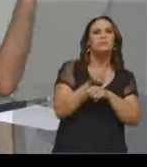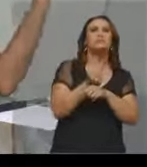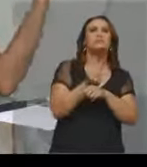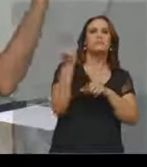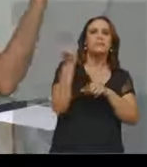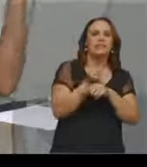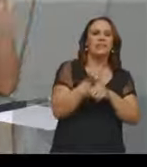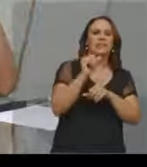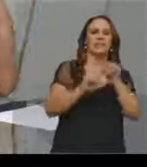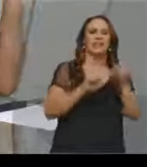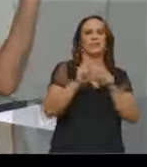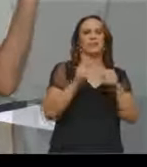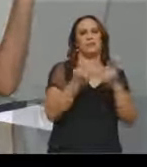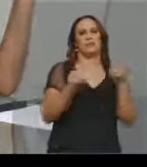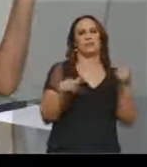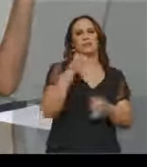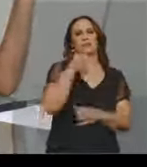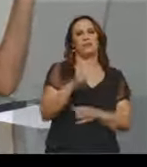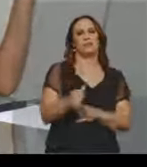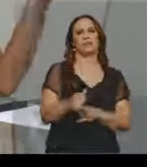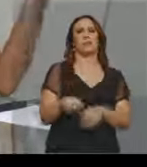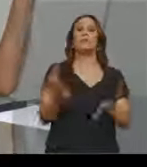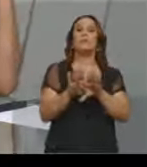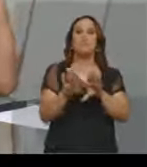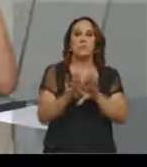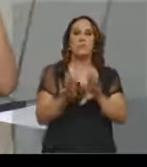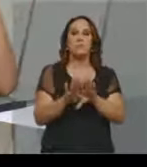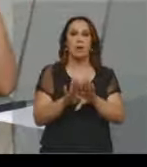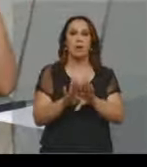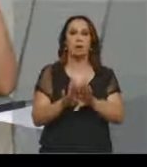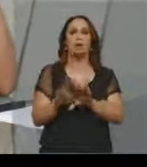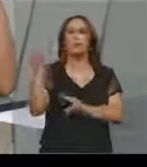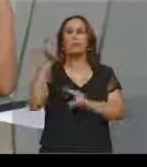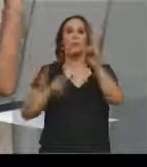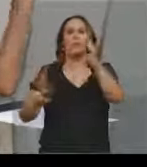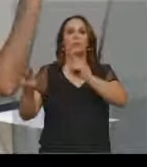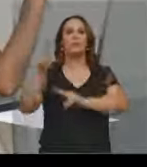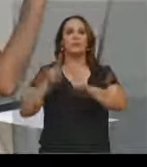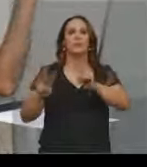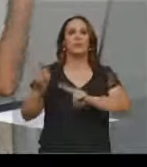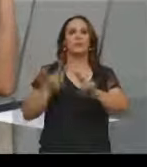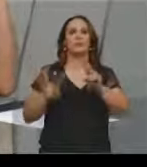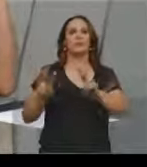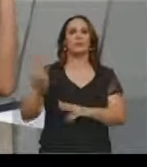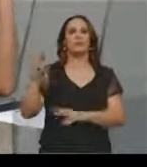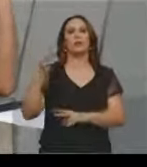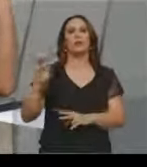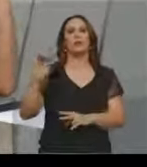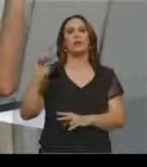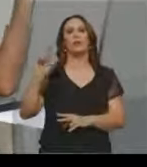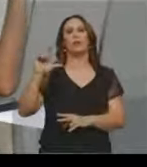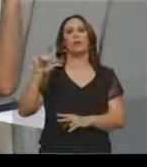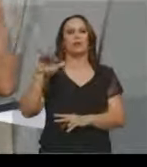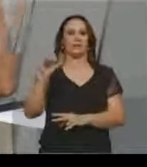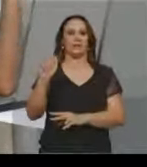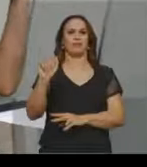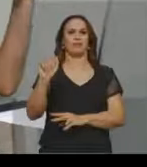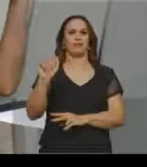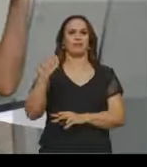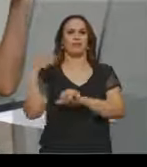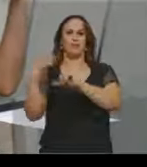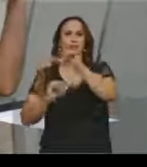não temos uma grande quantidade de ventos, Sim. né? E aí eles seriam usados como né, as células fotovoltaicas